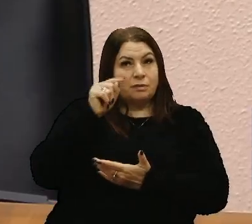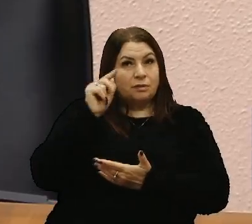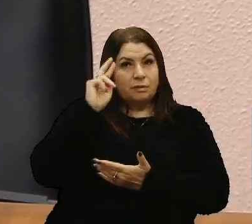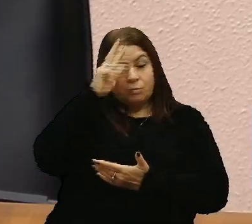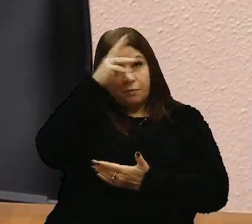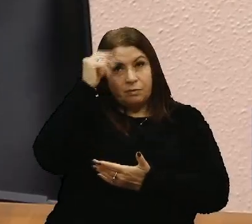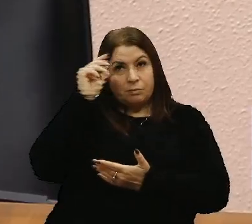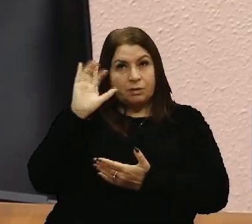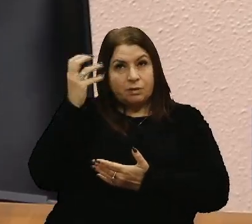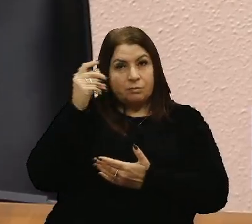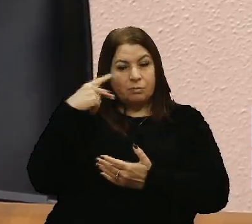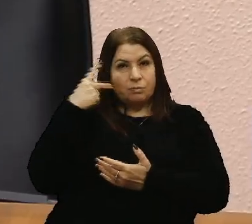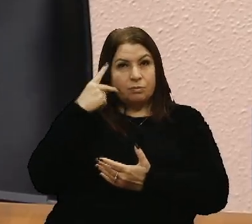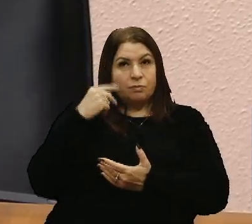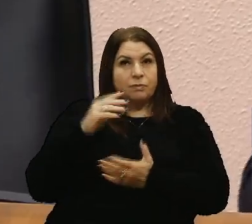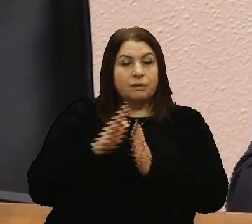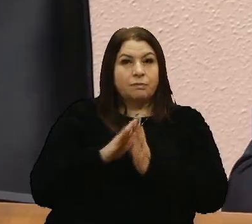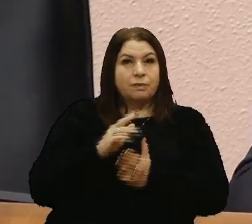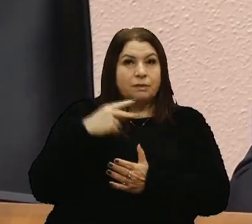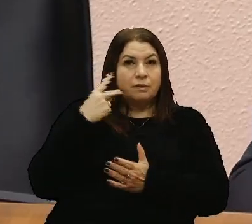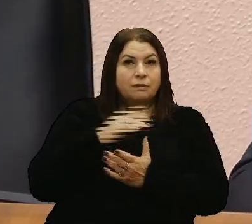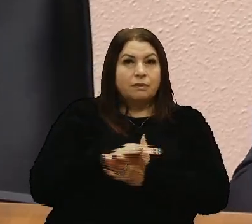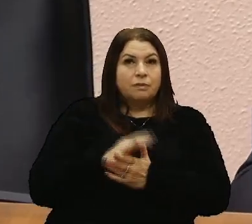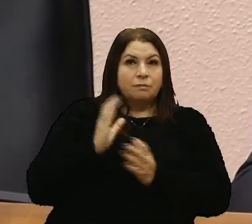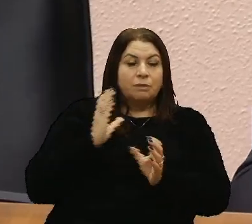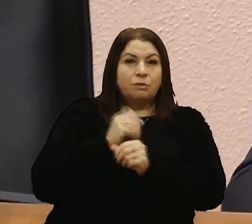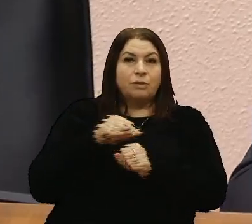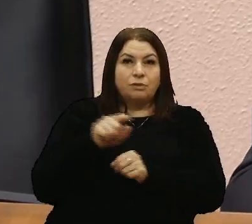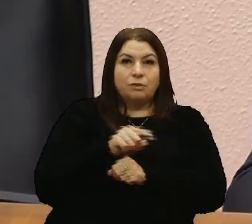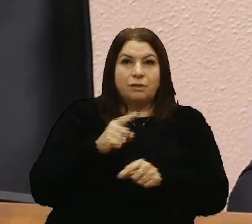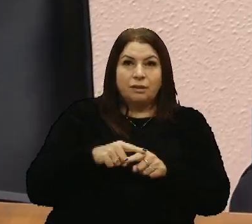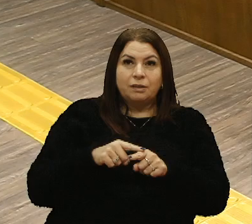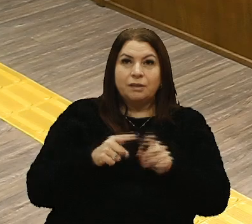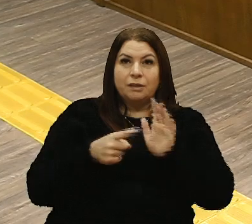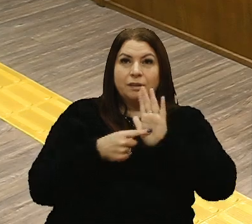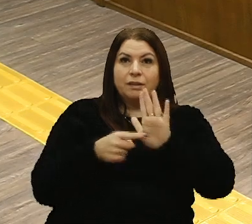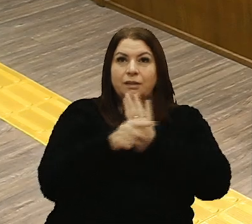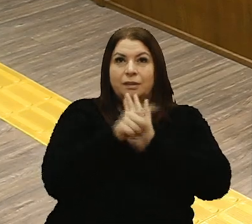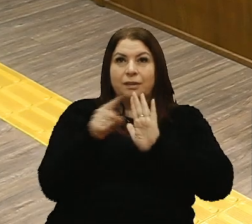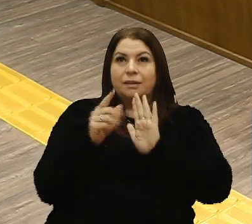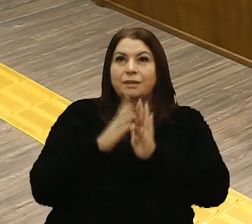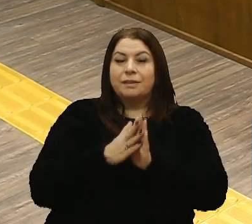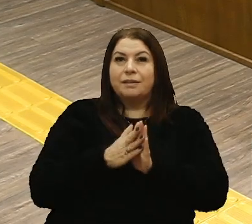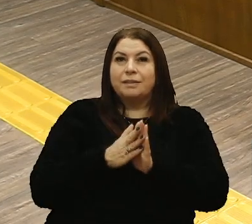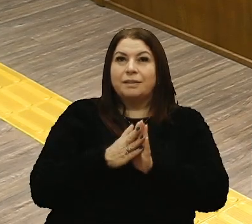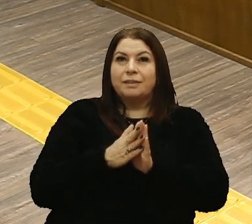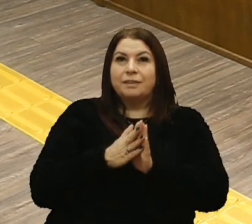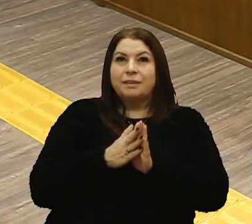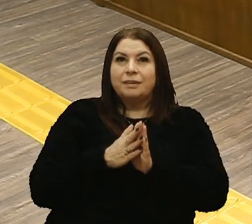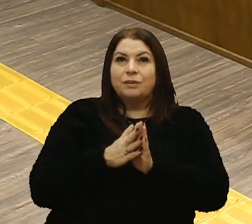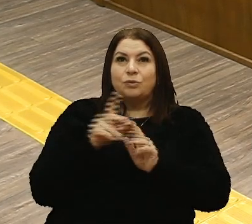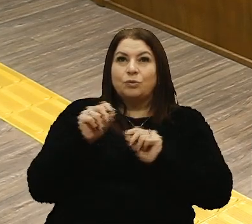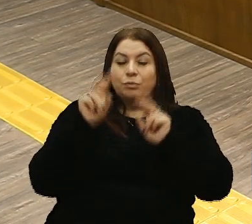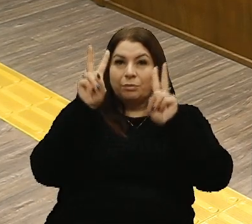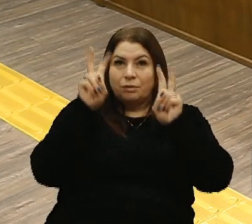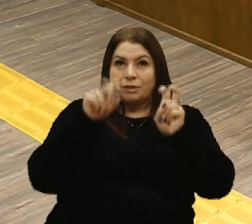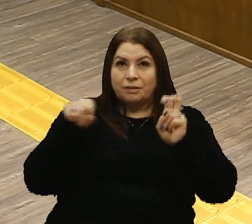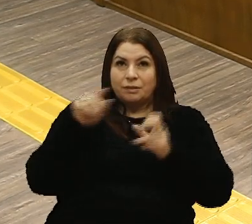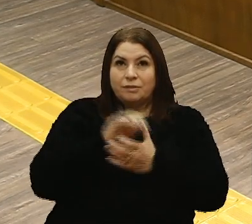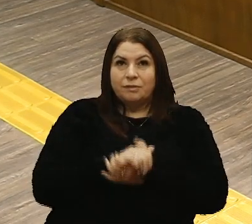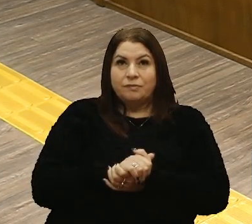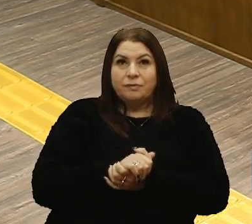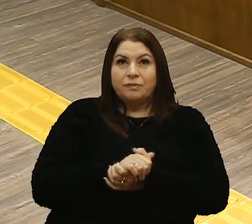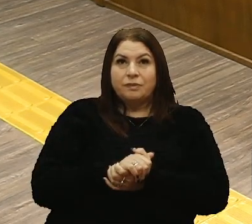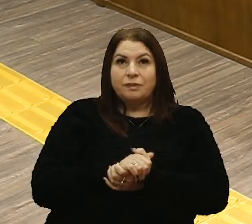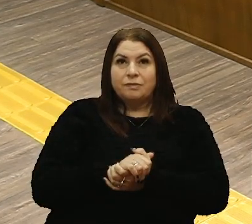decisão política. Por favor, vereador, conclua que eu preciso apresentar, o meu grande expediente era sobre esse assunto.